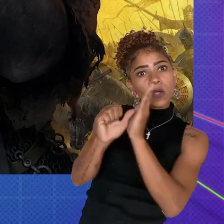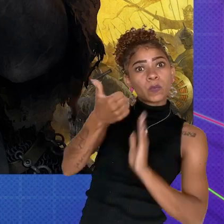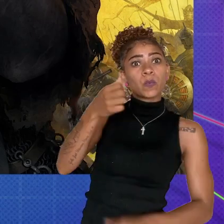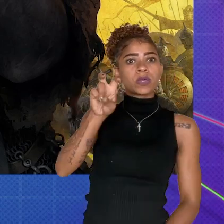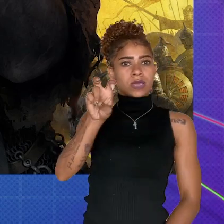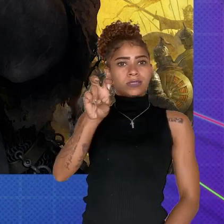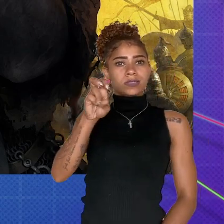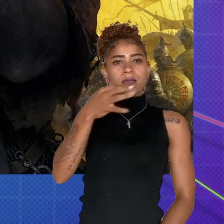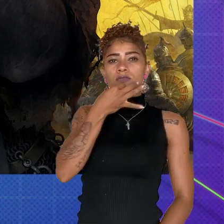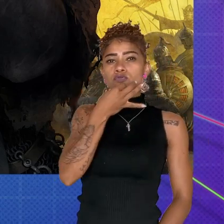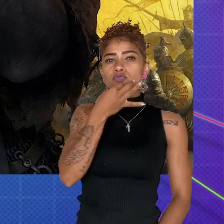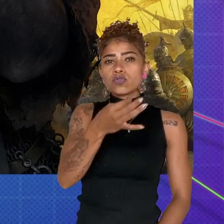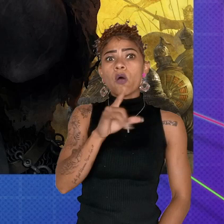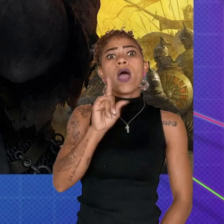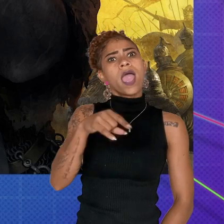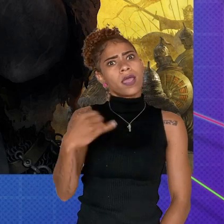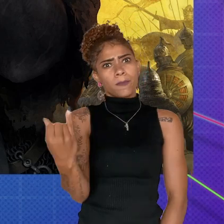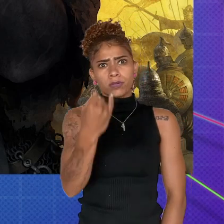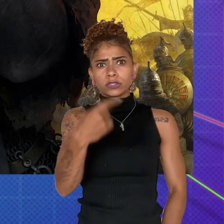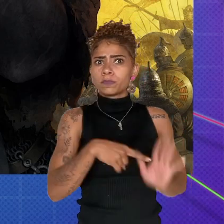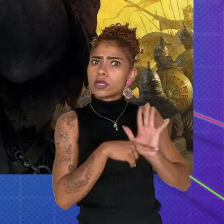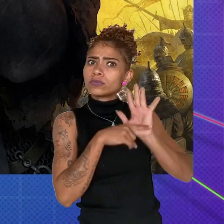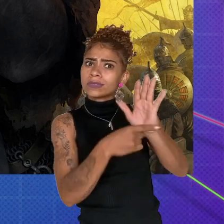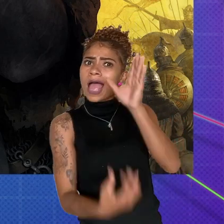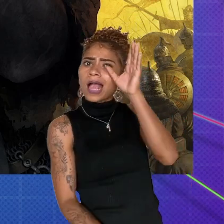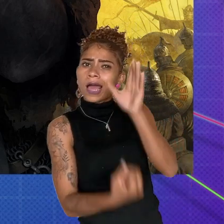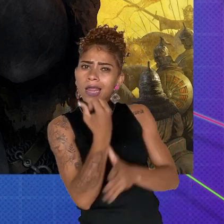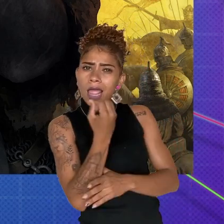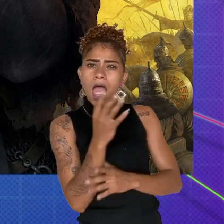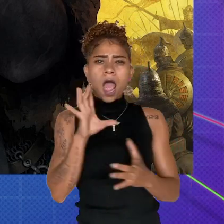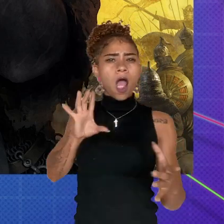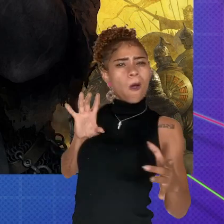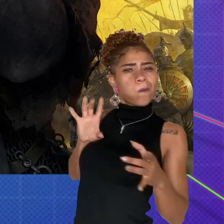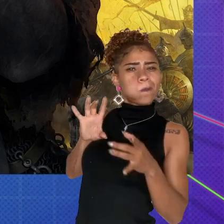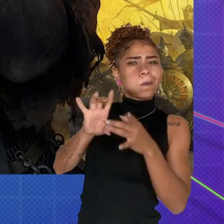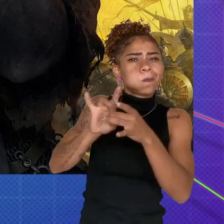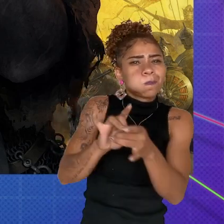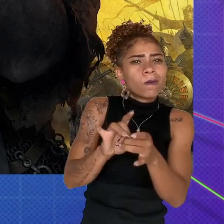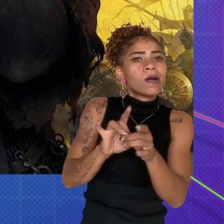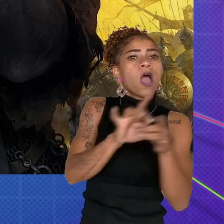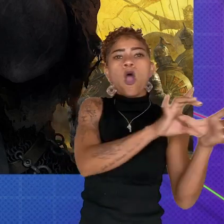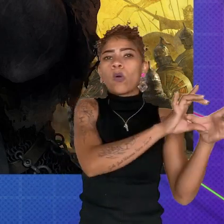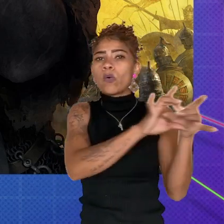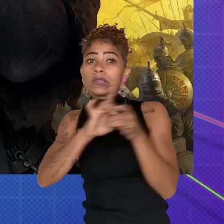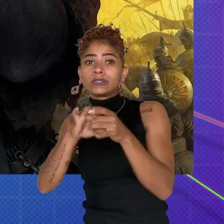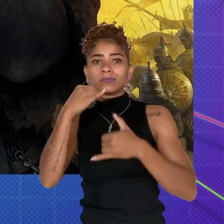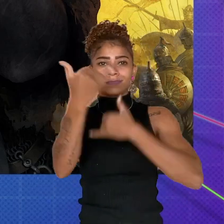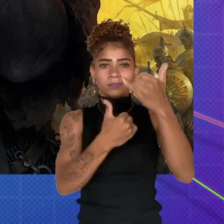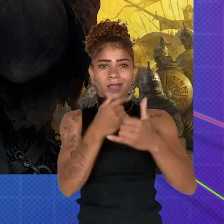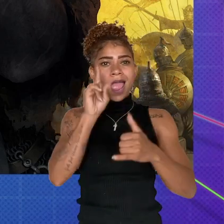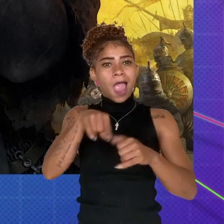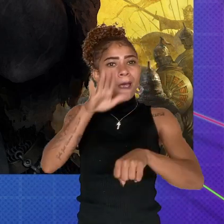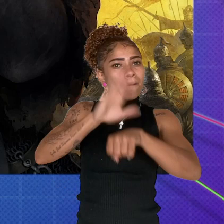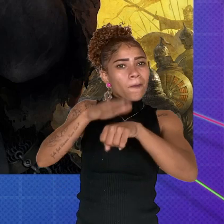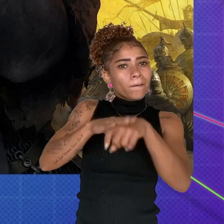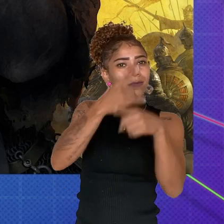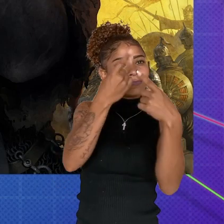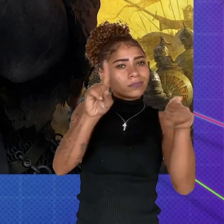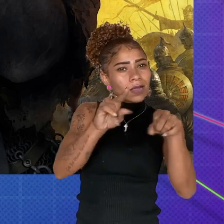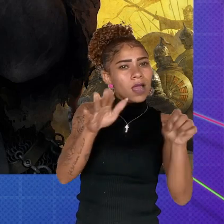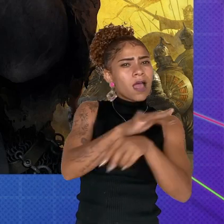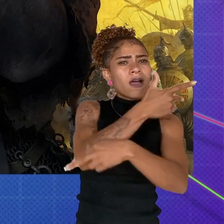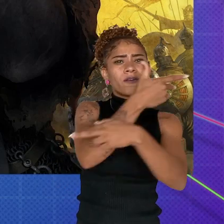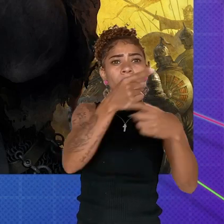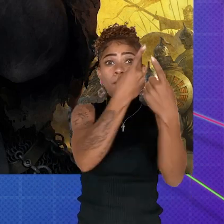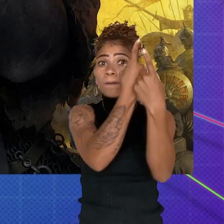A ambientação sonora é um aspecto importante para ajudar a criar a atmosfera histórica e imersiva do jogo. A trilha sonora do jogo